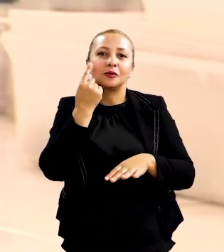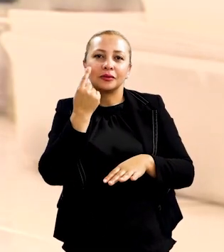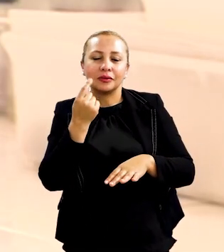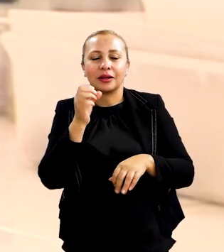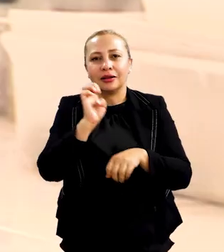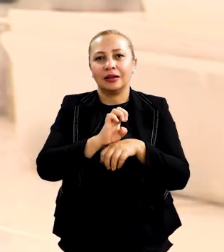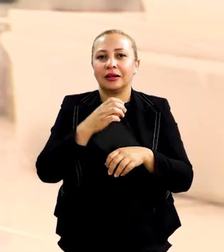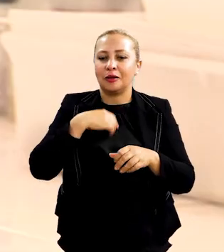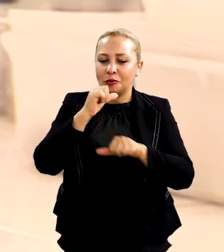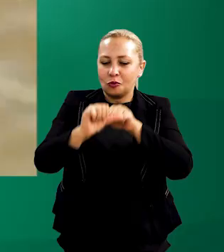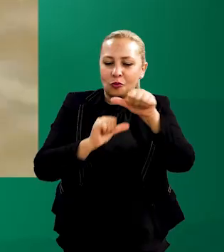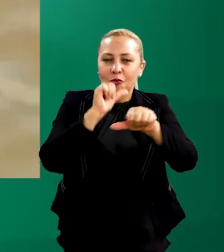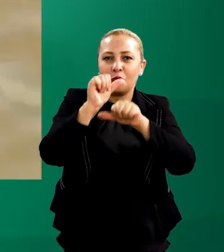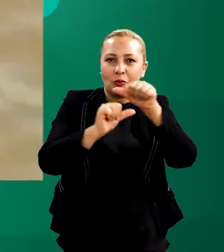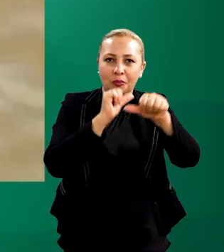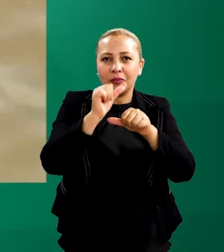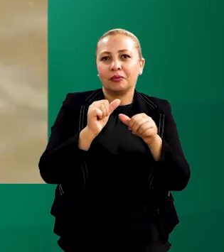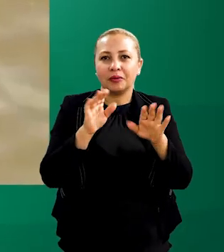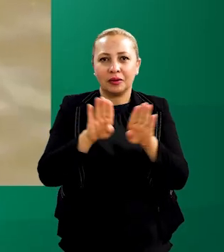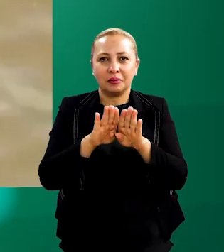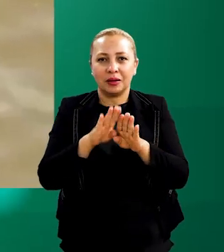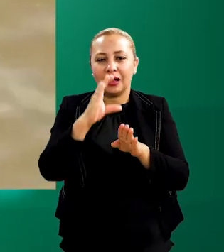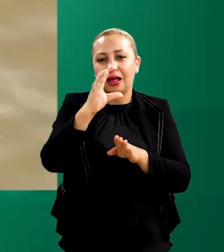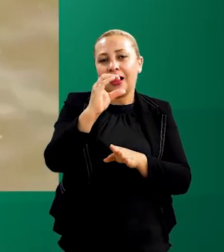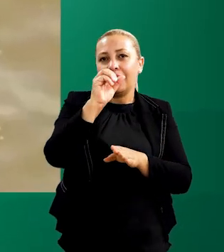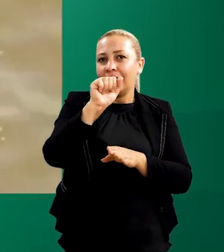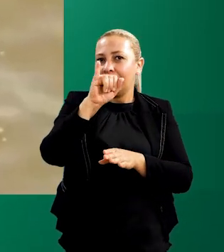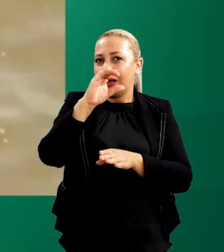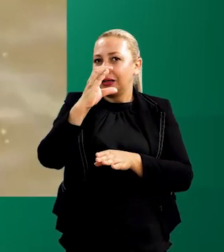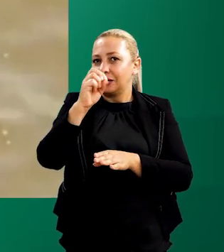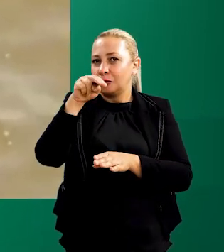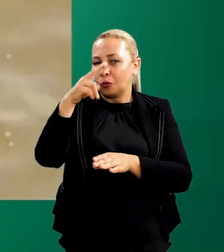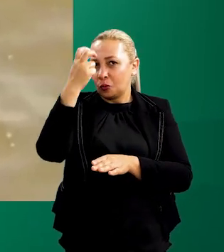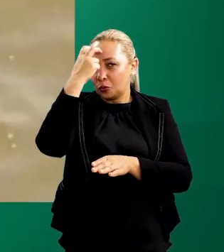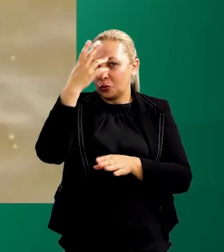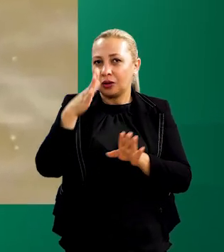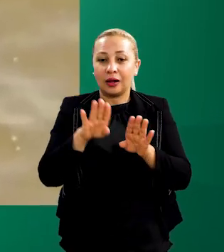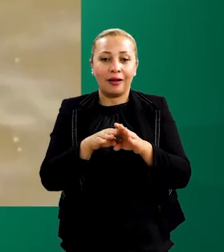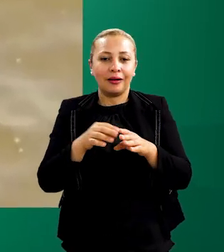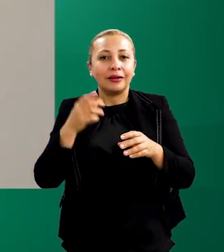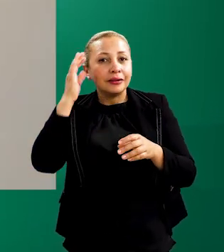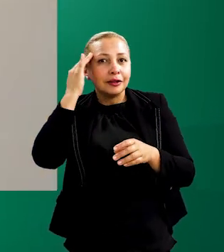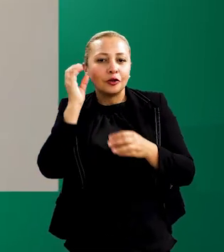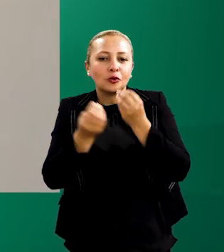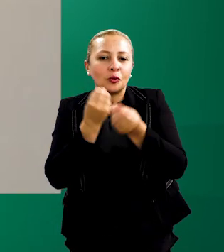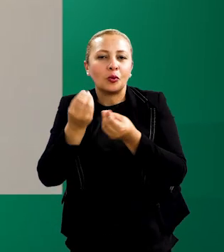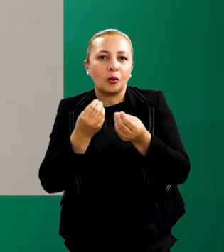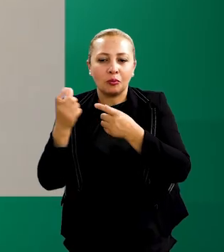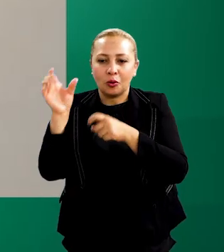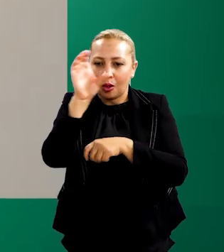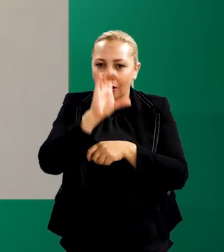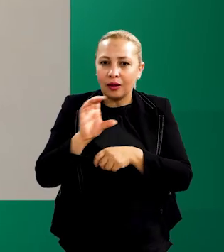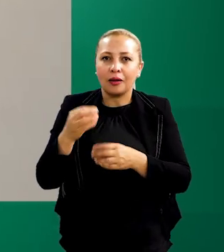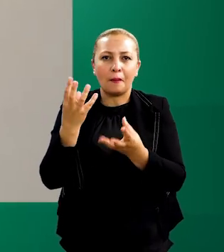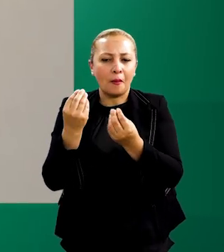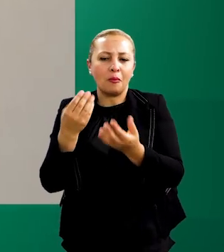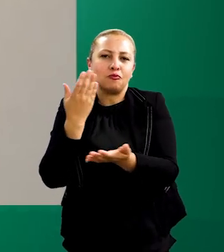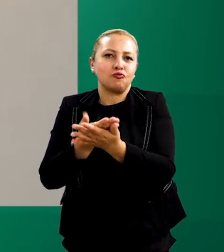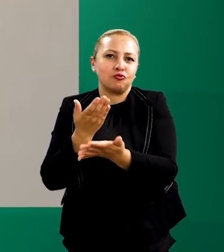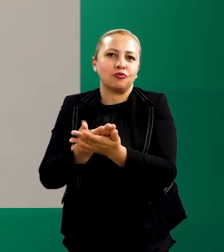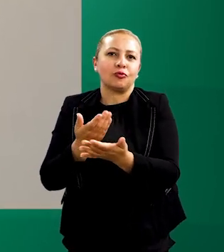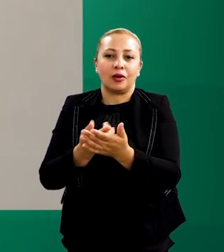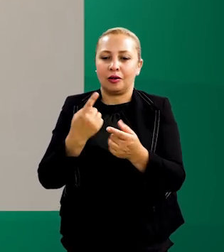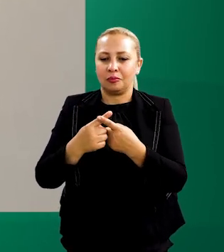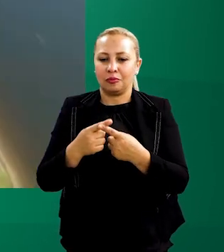como tem o desenvolvimento da atividade da carcinocultura, a gente considera que é uma região que é também bastante